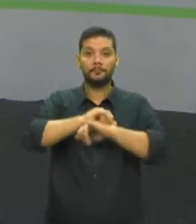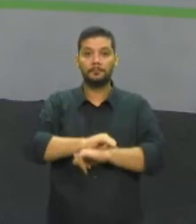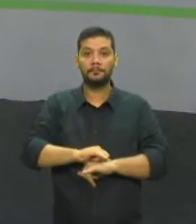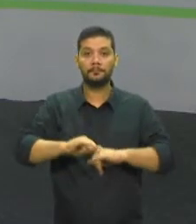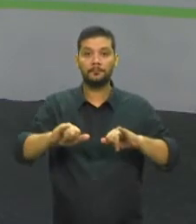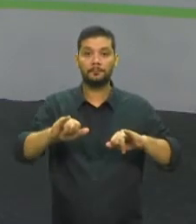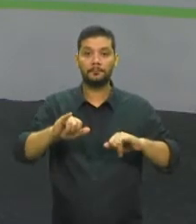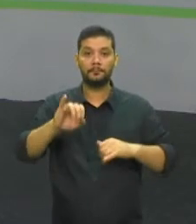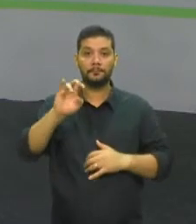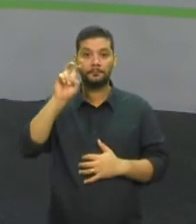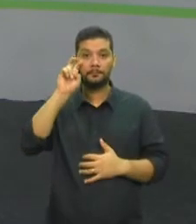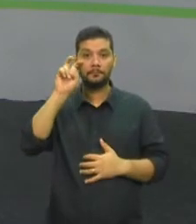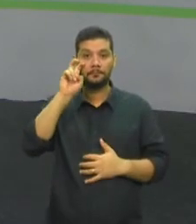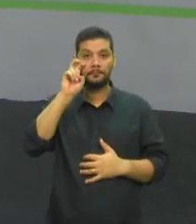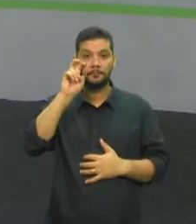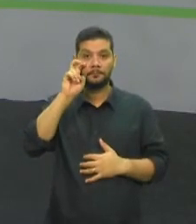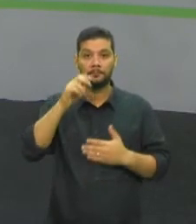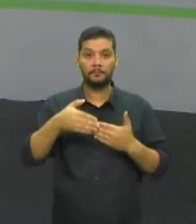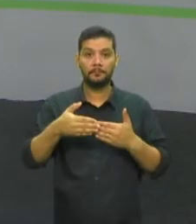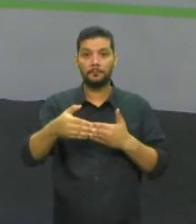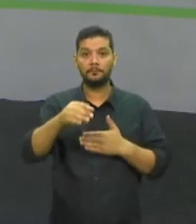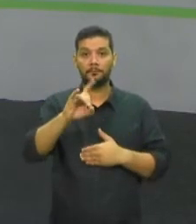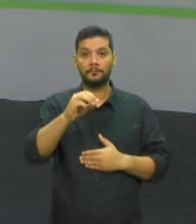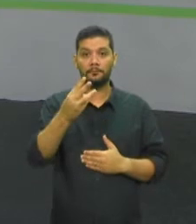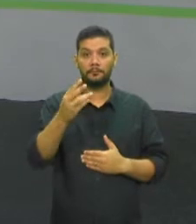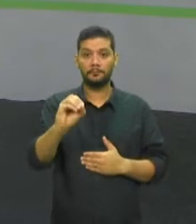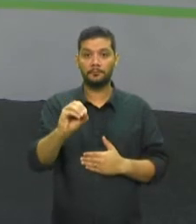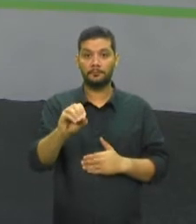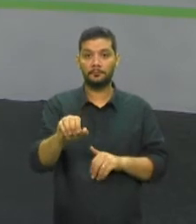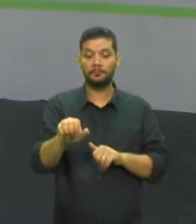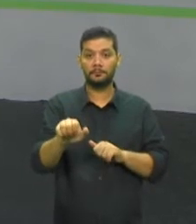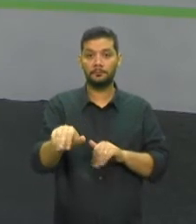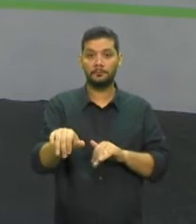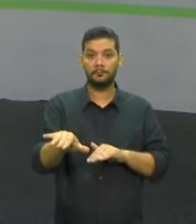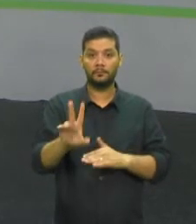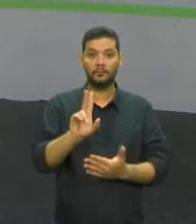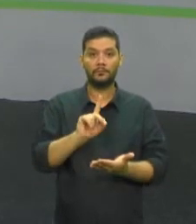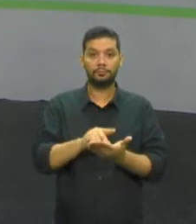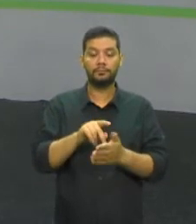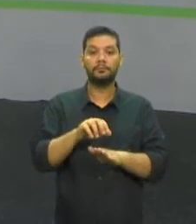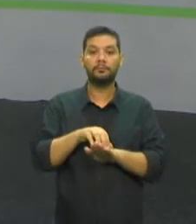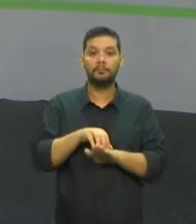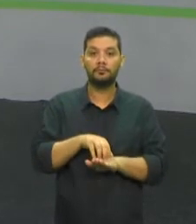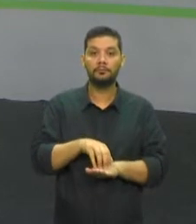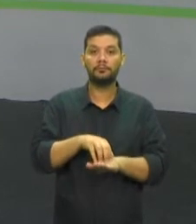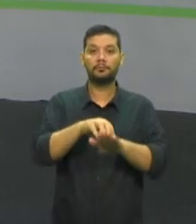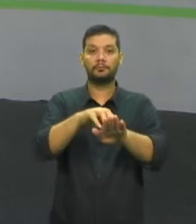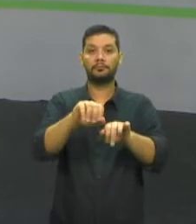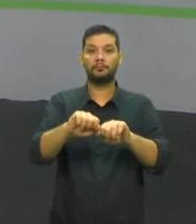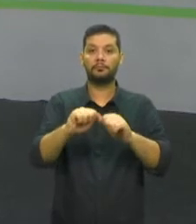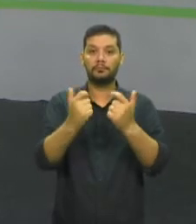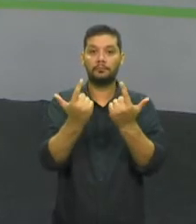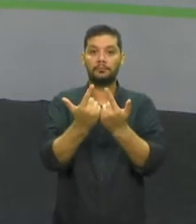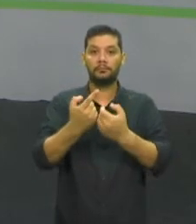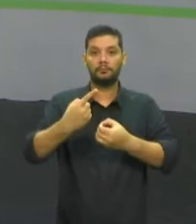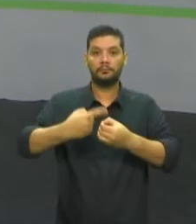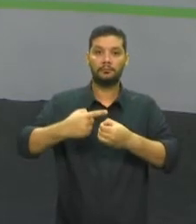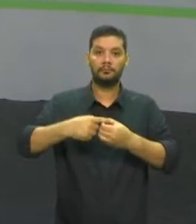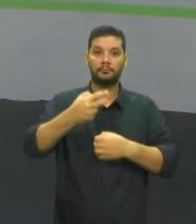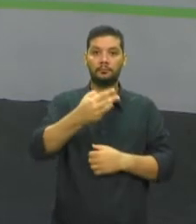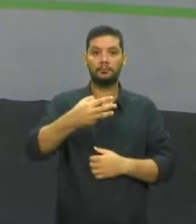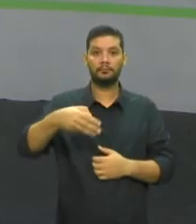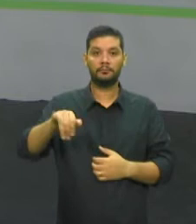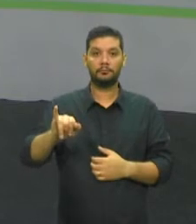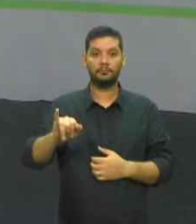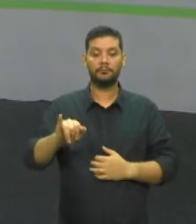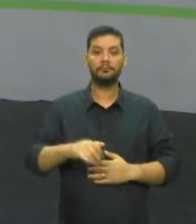desta quinta-feira que no próximo dia 30 de setembro será realizada a Assembleia Itinerante no município de